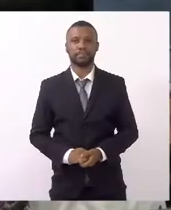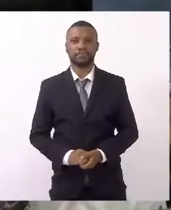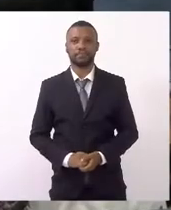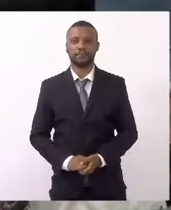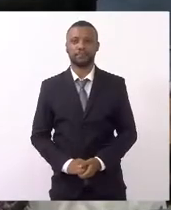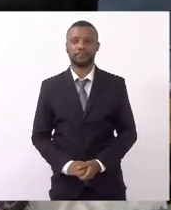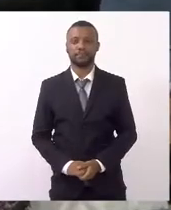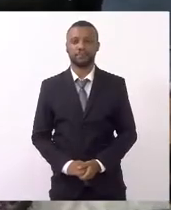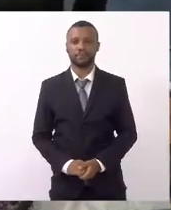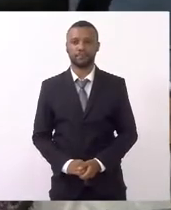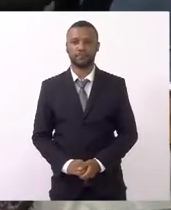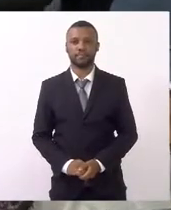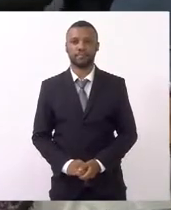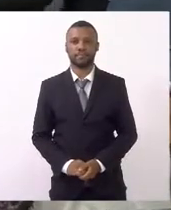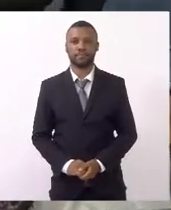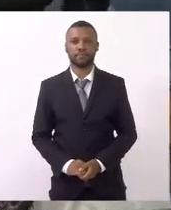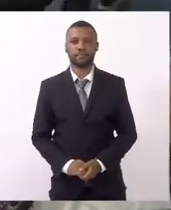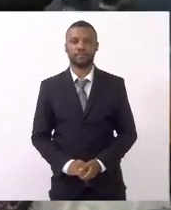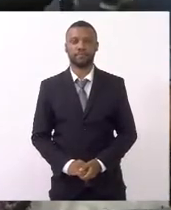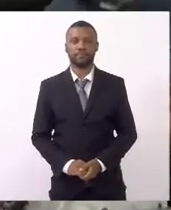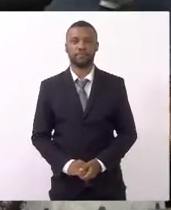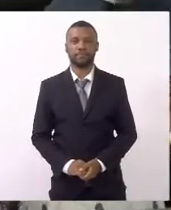E aí